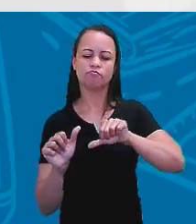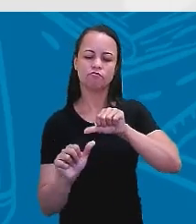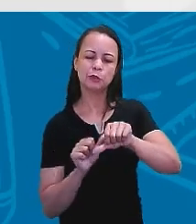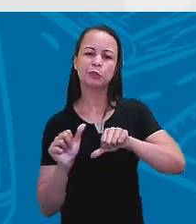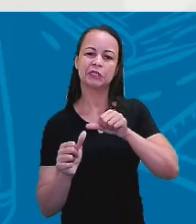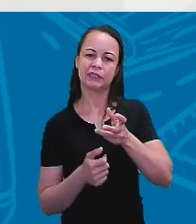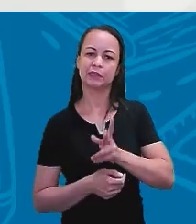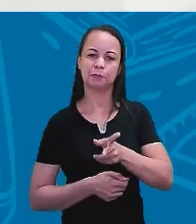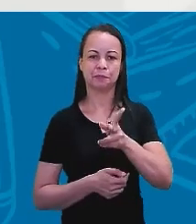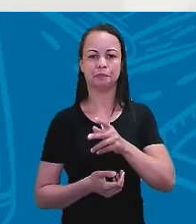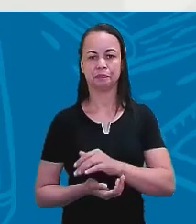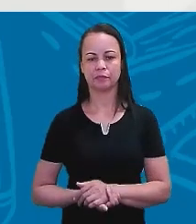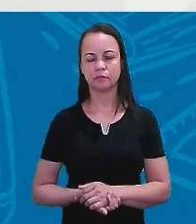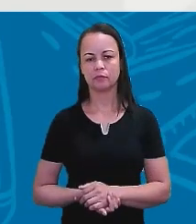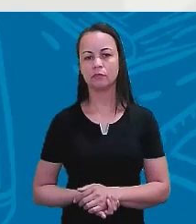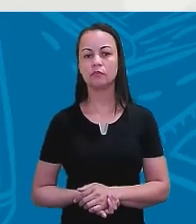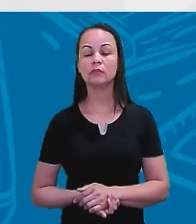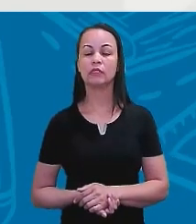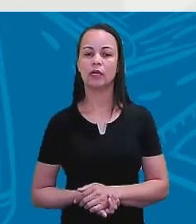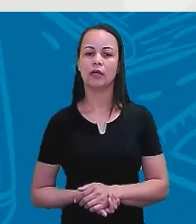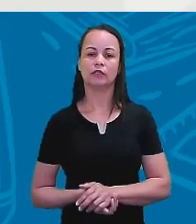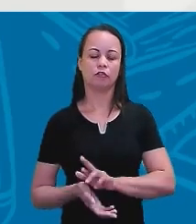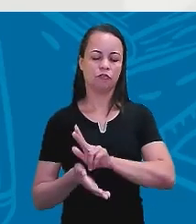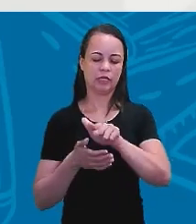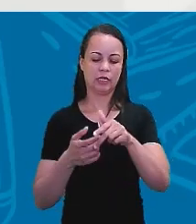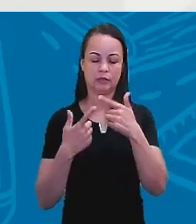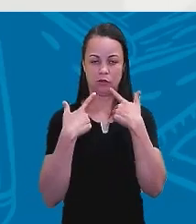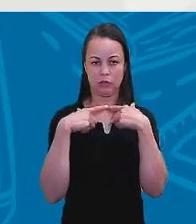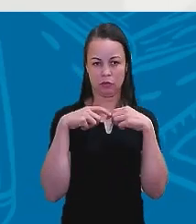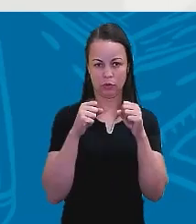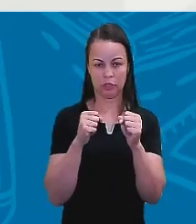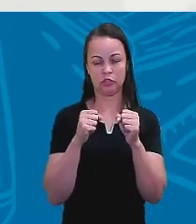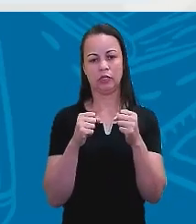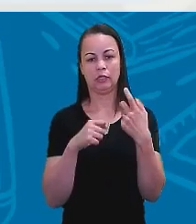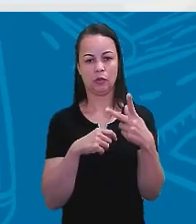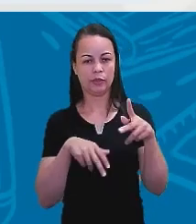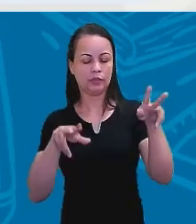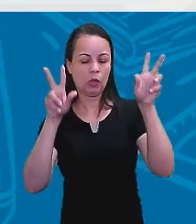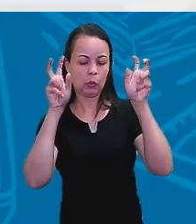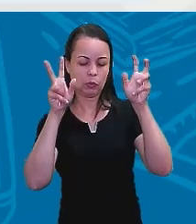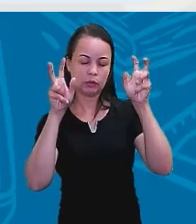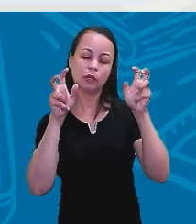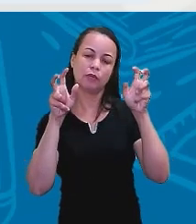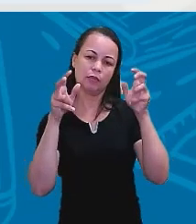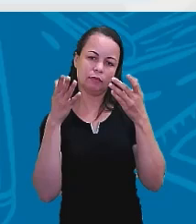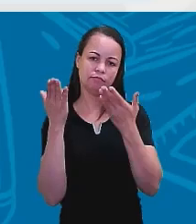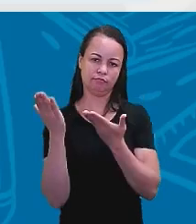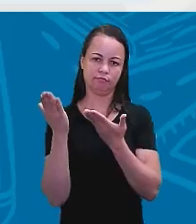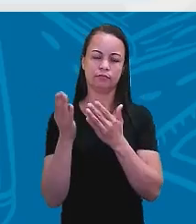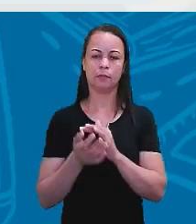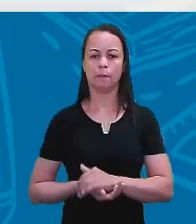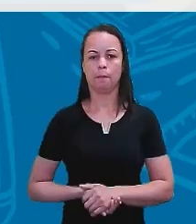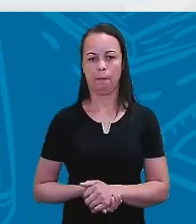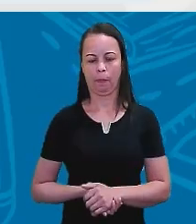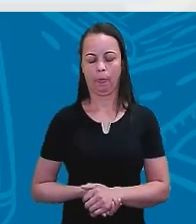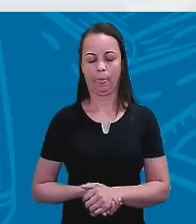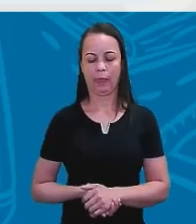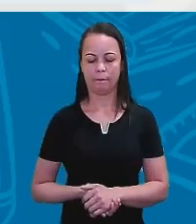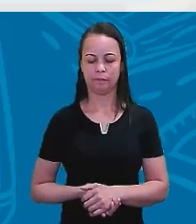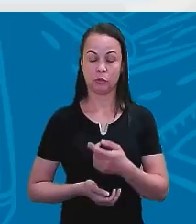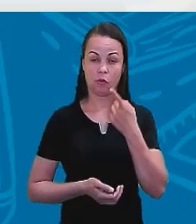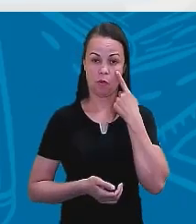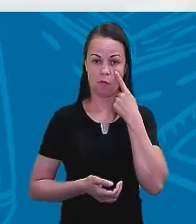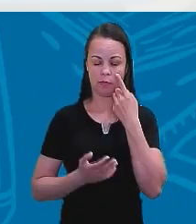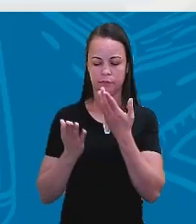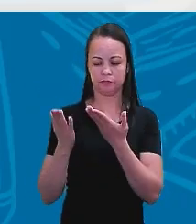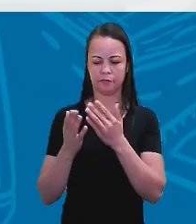mudanças, tá? Então, variação linguística vai ser um assunto que trabalha justamente isso, né? Olha aqui como eu estou